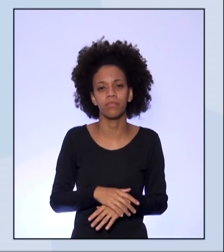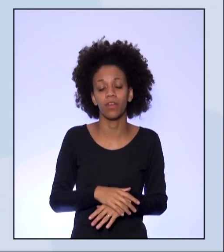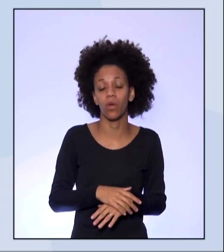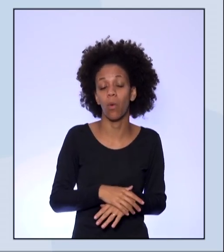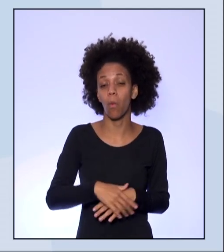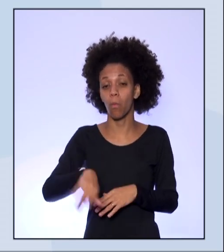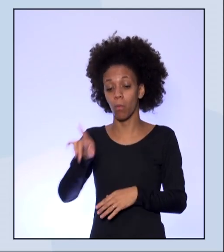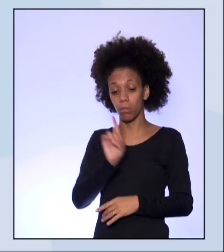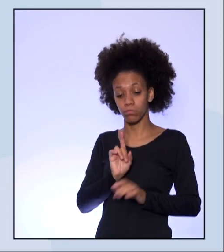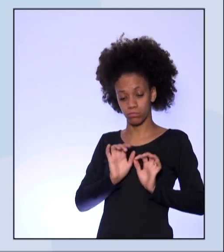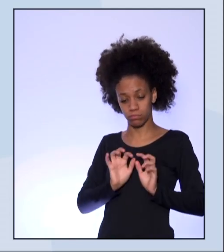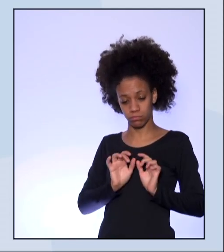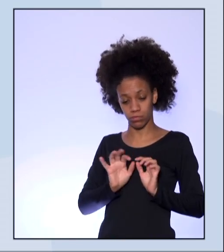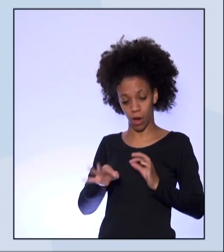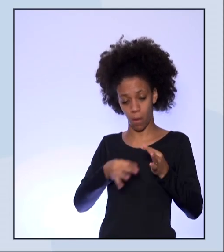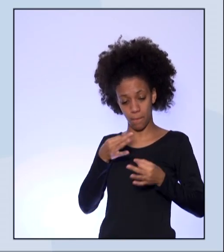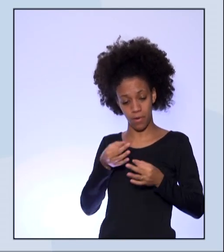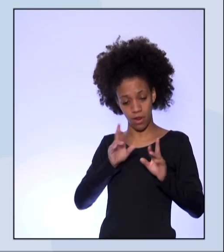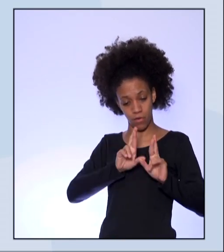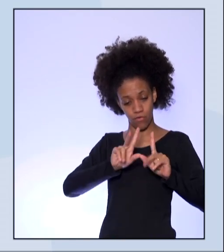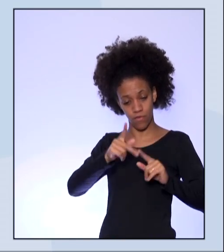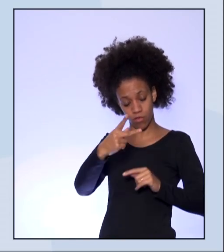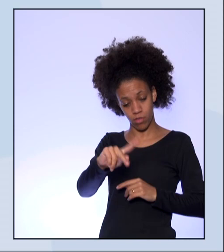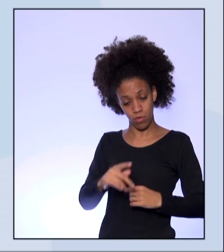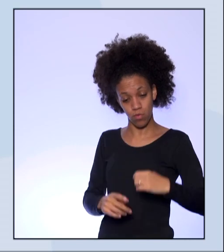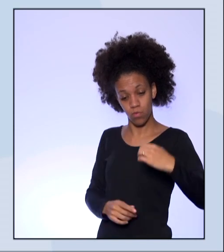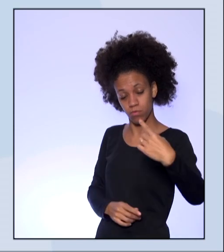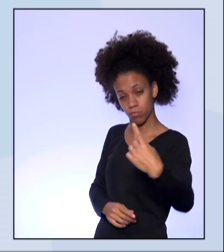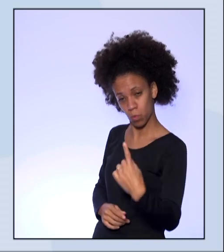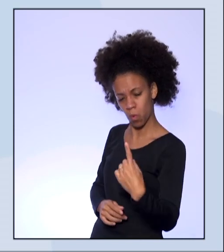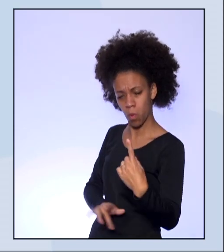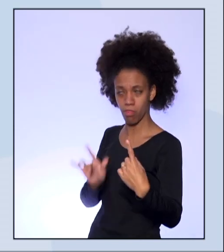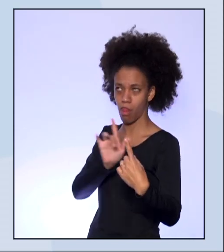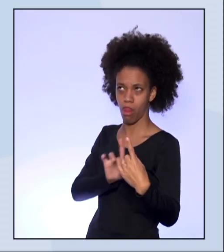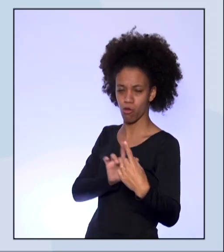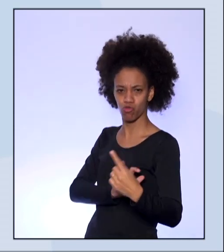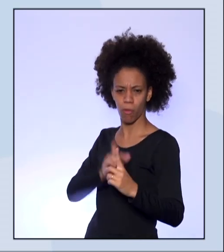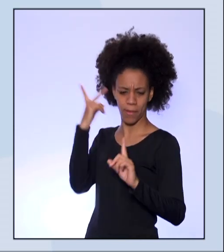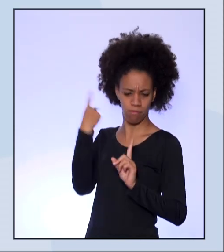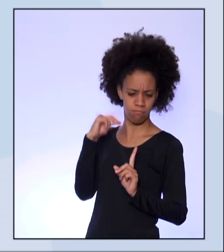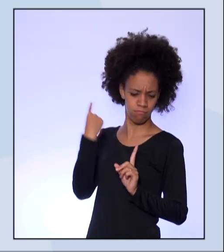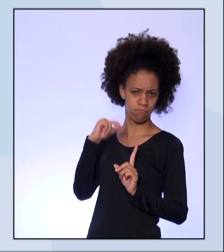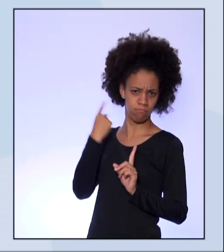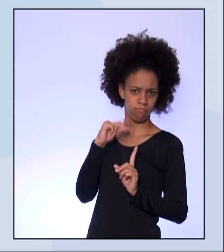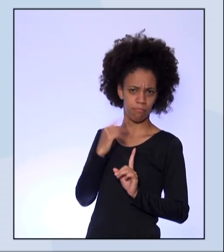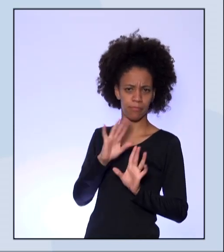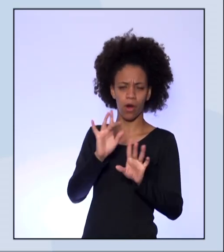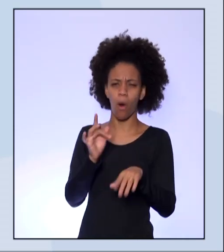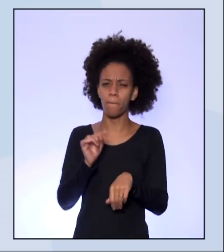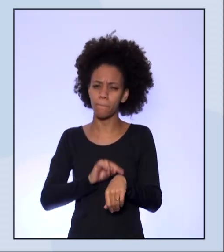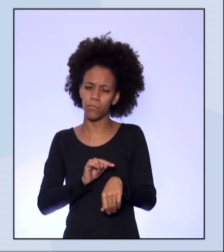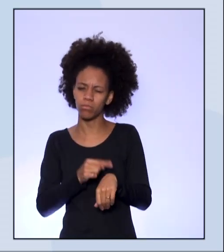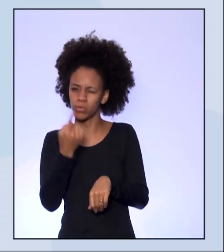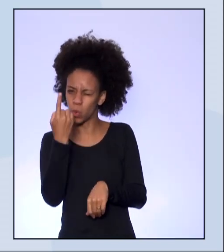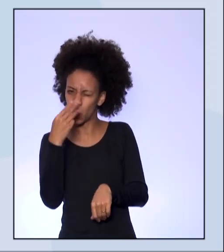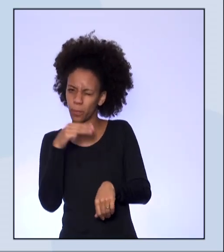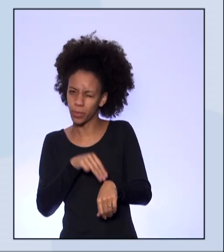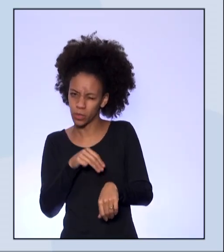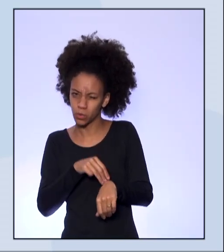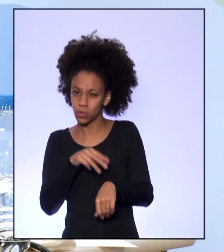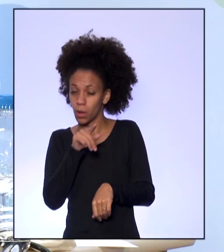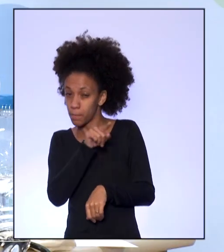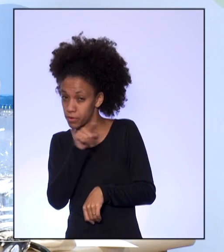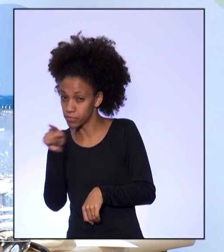a minha opinião, não é a mesma que a sua, tudo bem? E o outro falando claro com um bastão. Eu vou dar aqui 1 minuto para